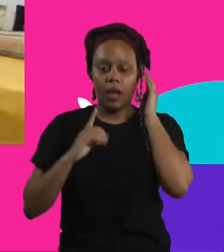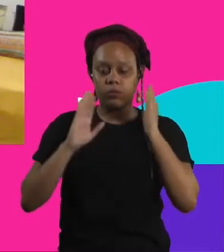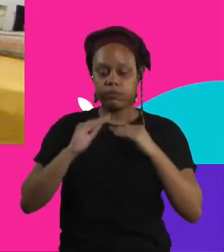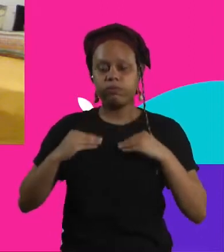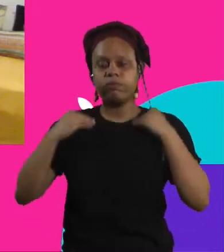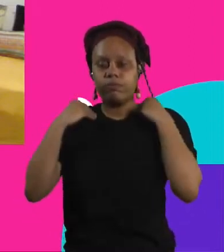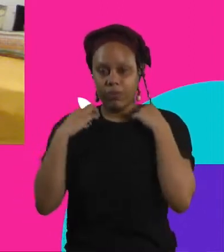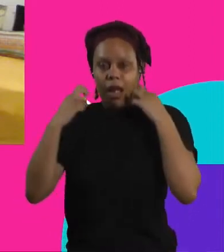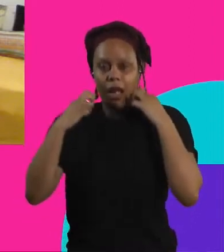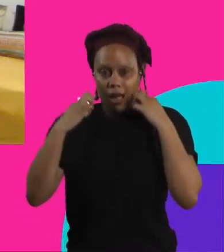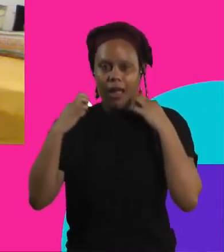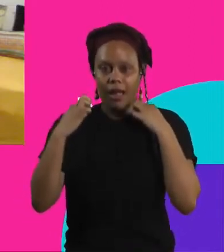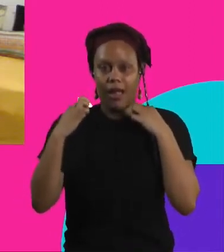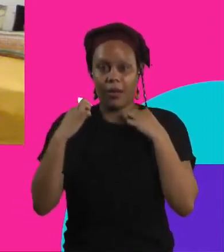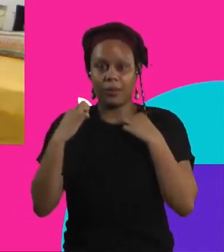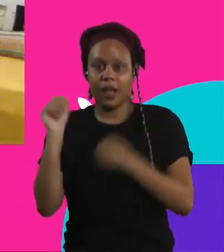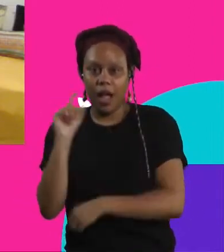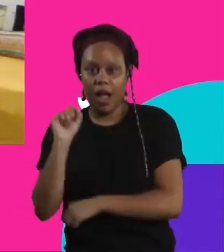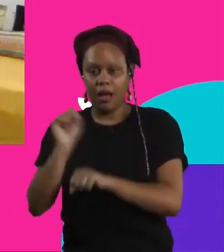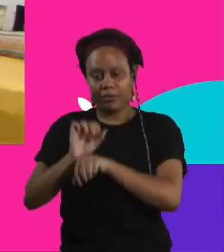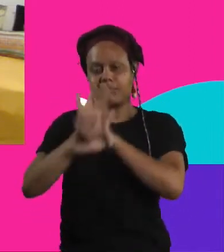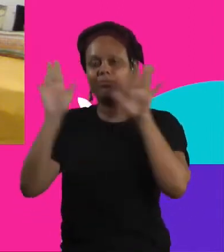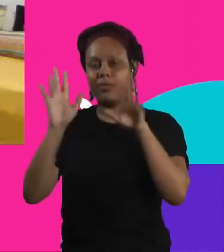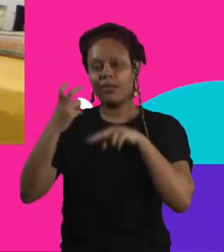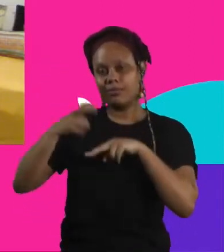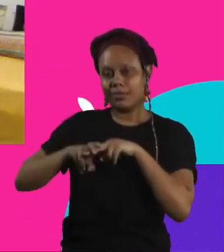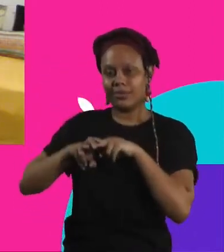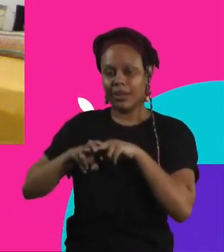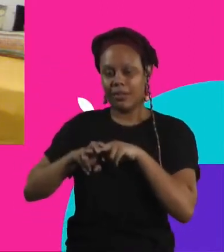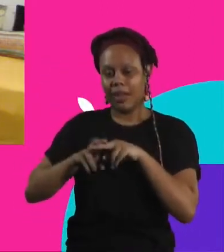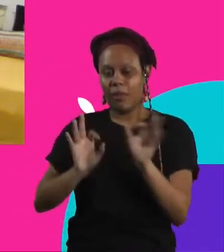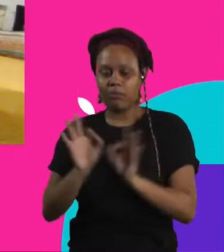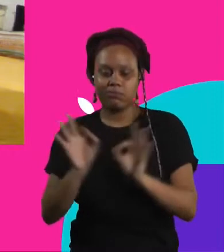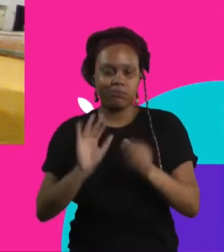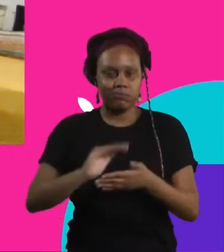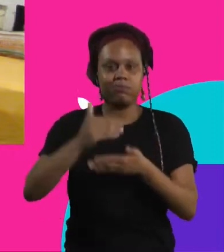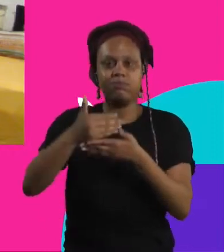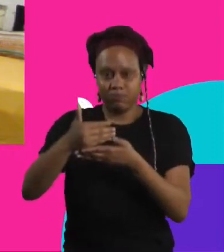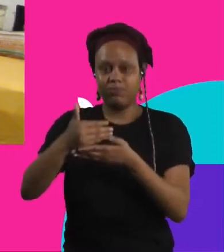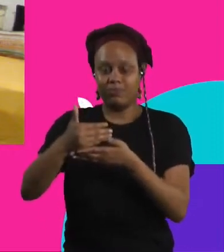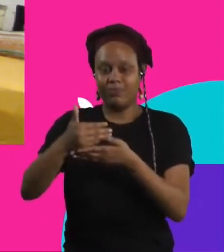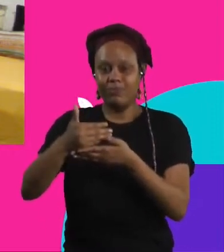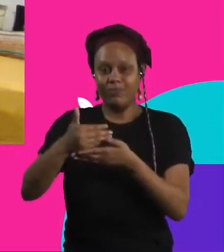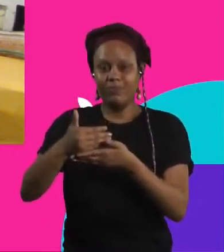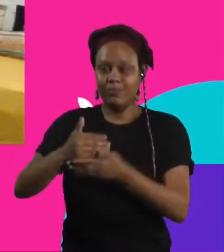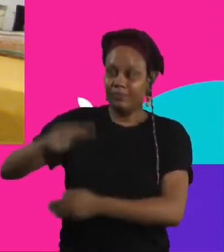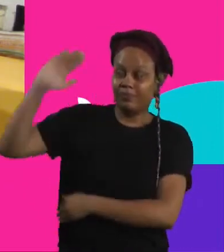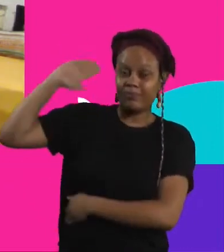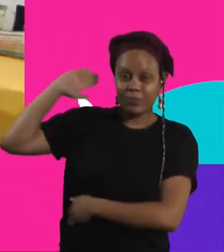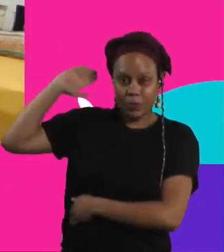azul clara, sentado aqui no escritório que é o coworking, onde fica a Mature. Então, atrás de